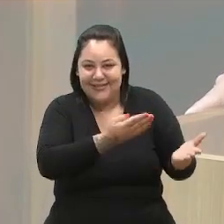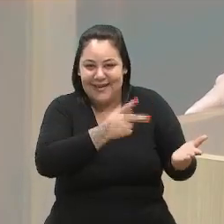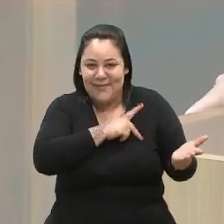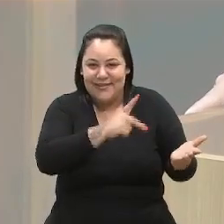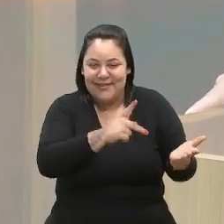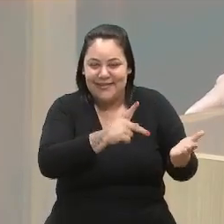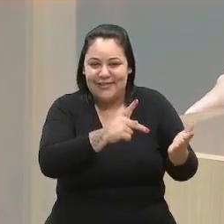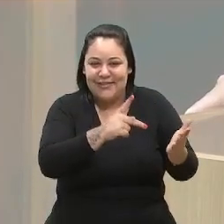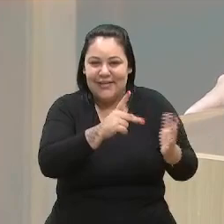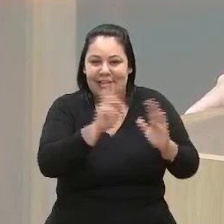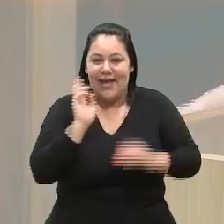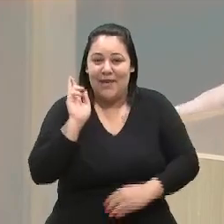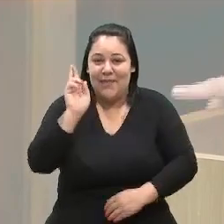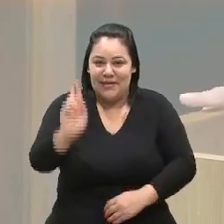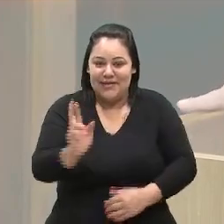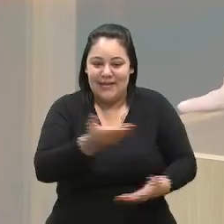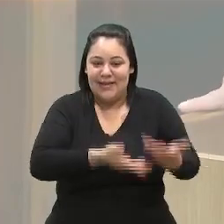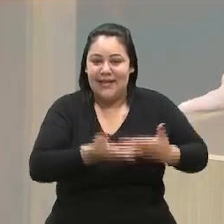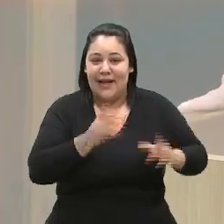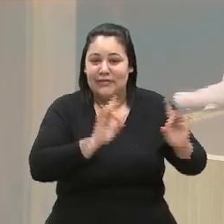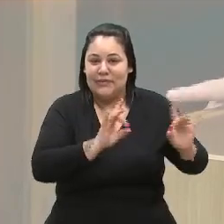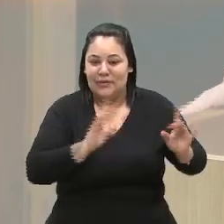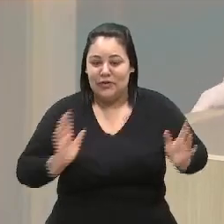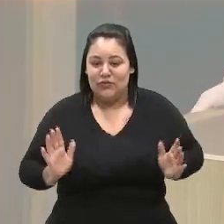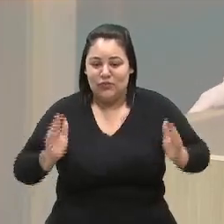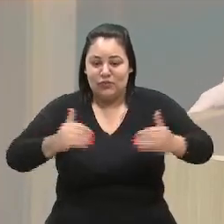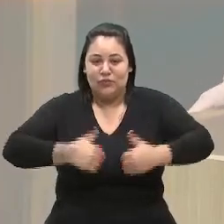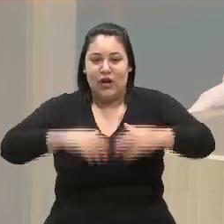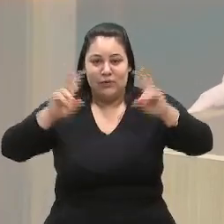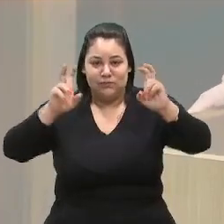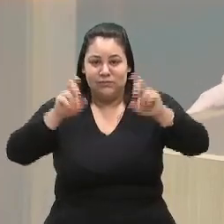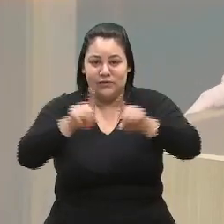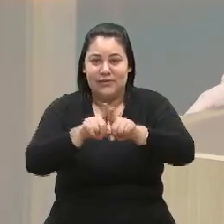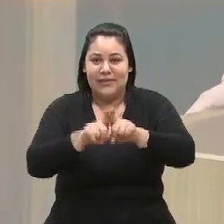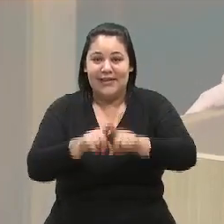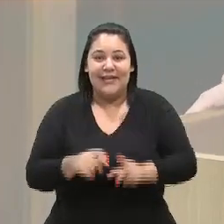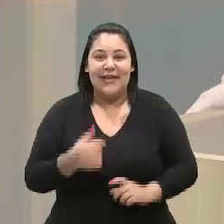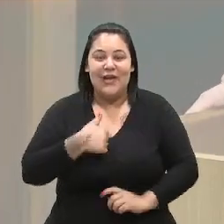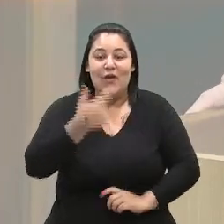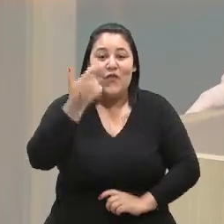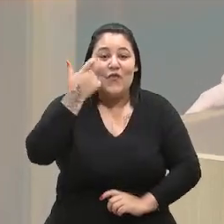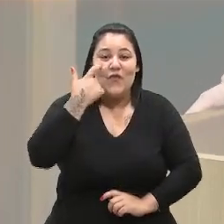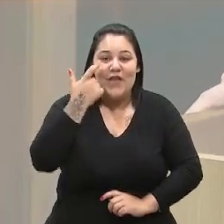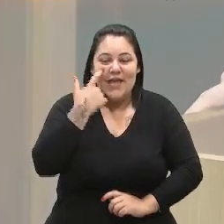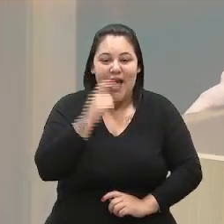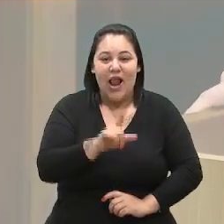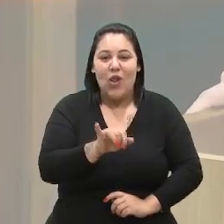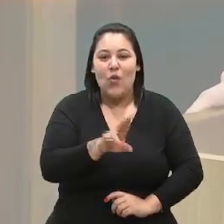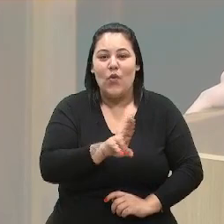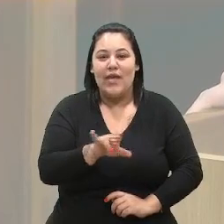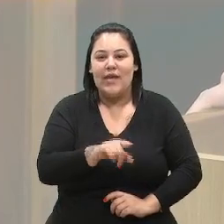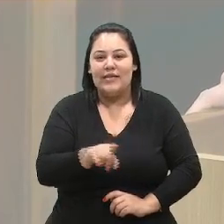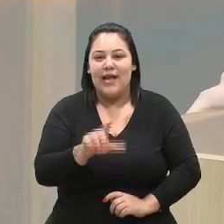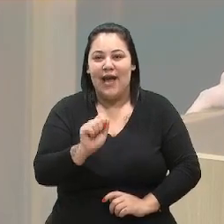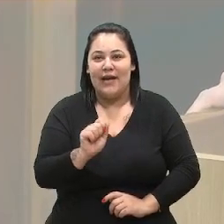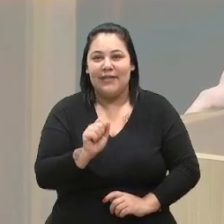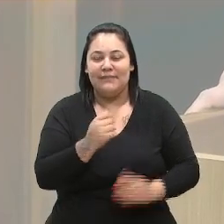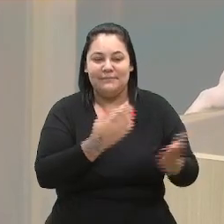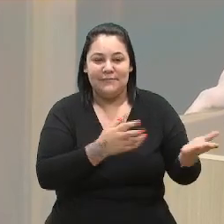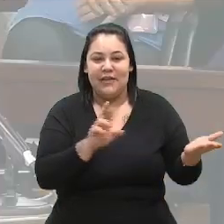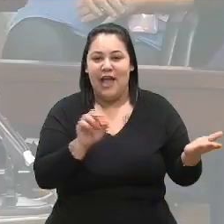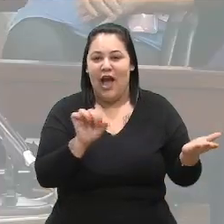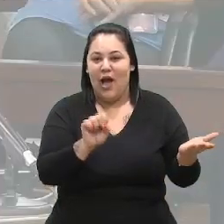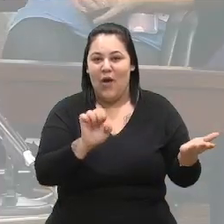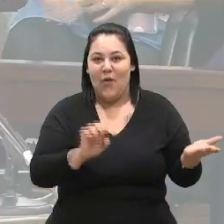frente parlamentar que trata especificamente desse tema, e vi a Luísa e a Rose especialmente, essas duas